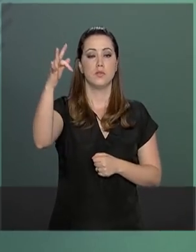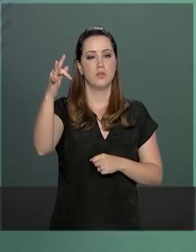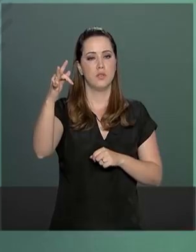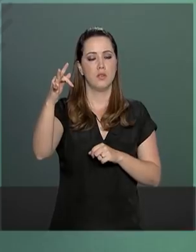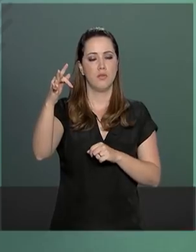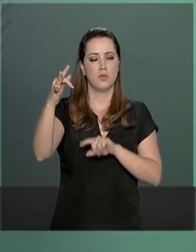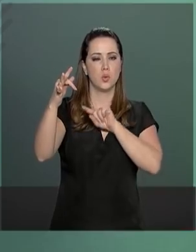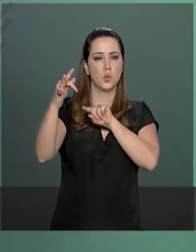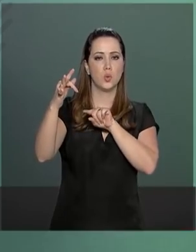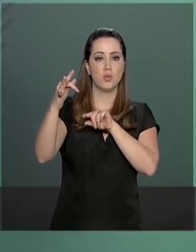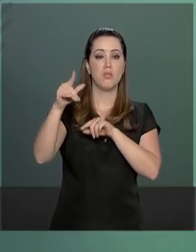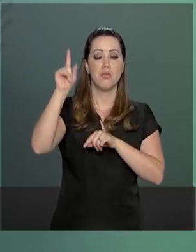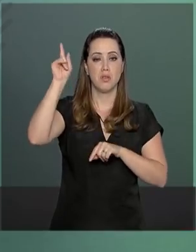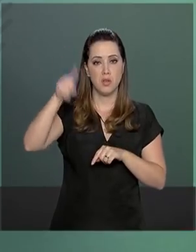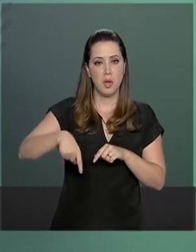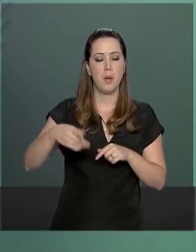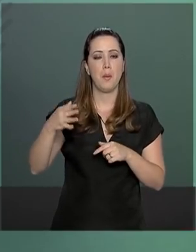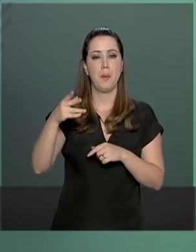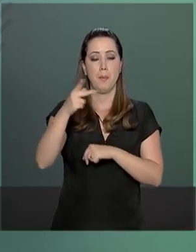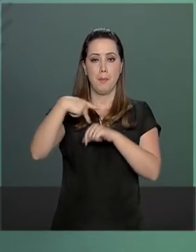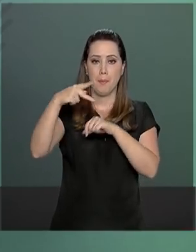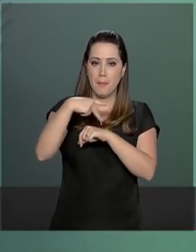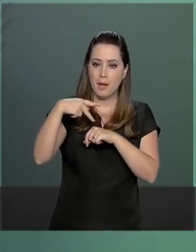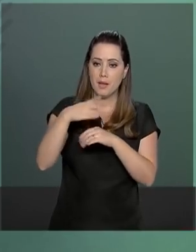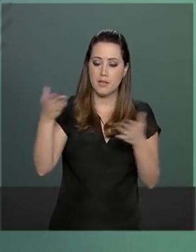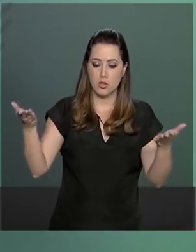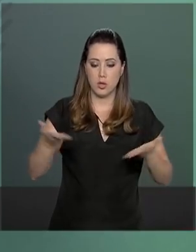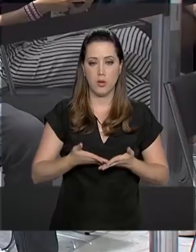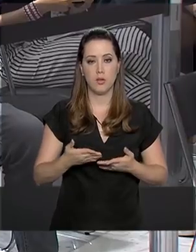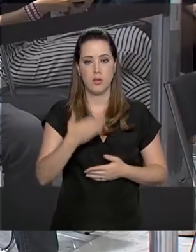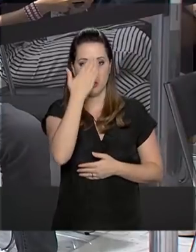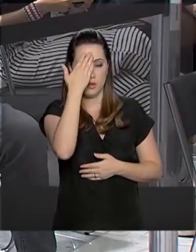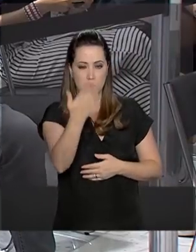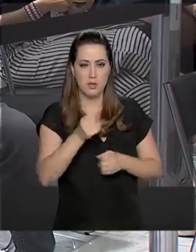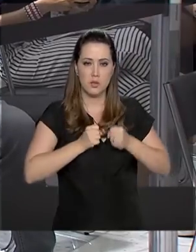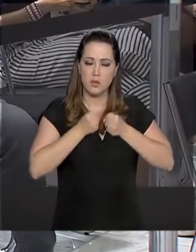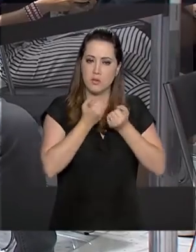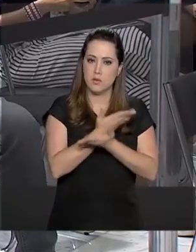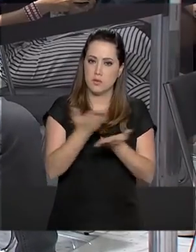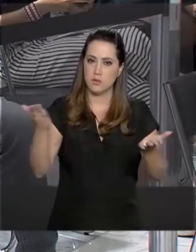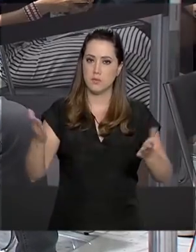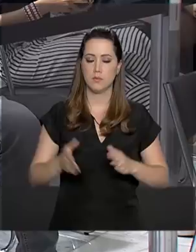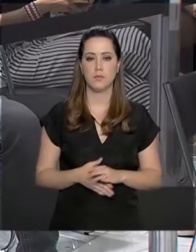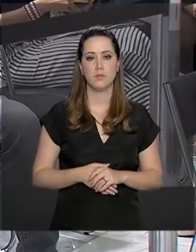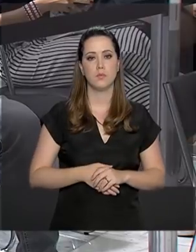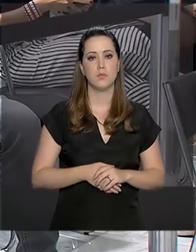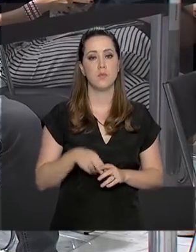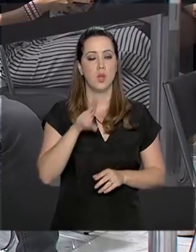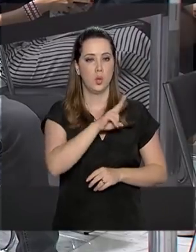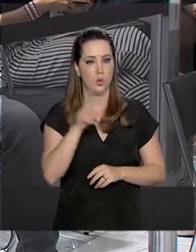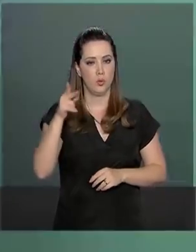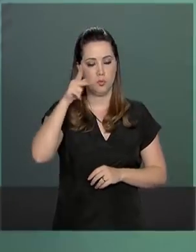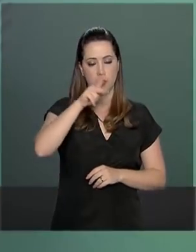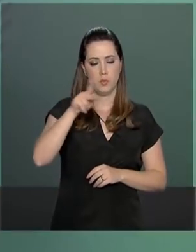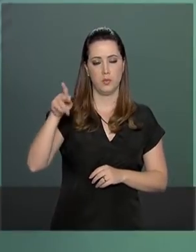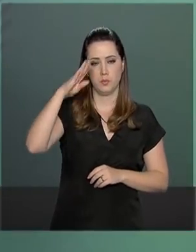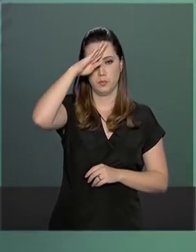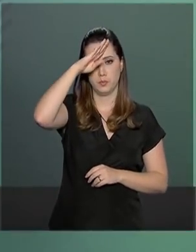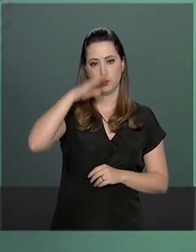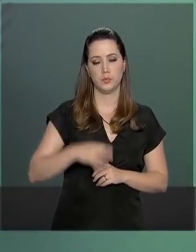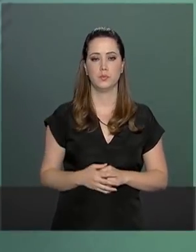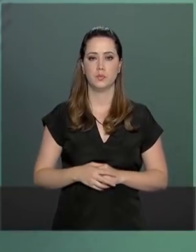e vai ser o país do presente eu quero agradecer o empenho de vocês em nome do presidente